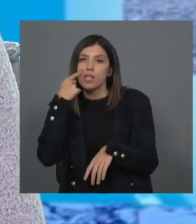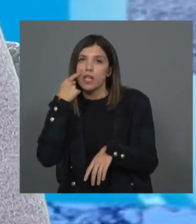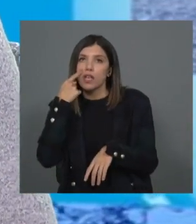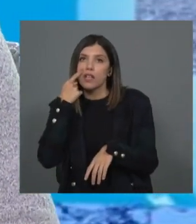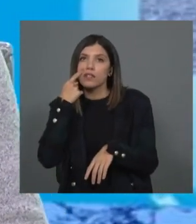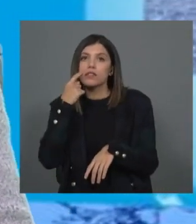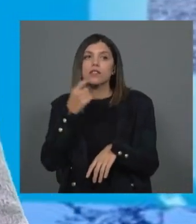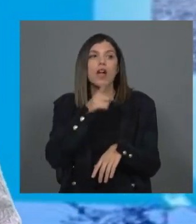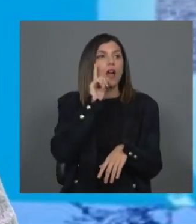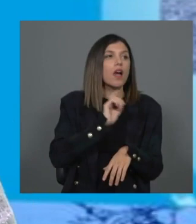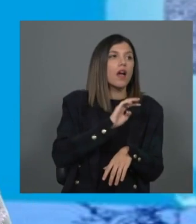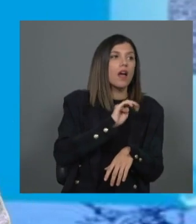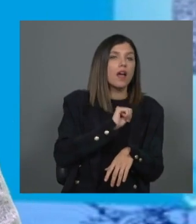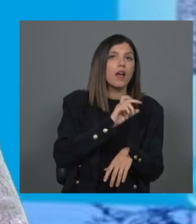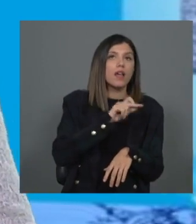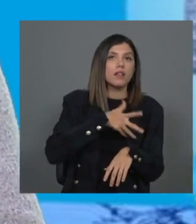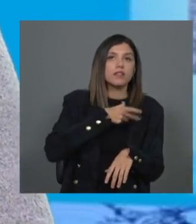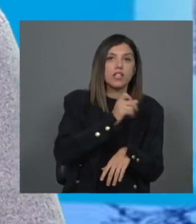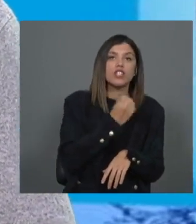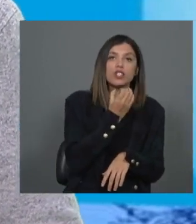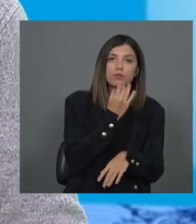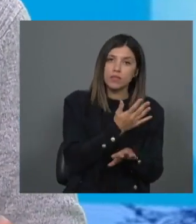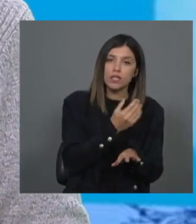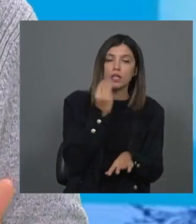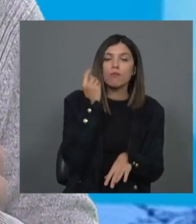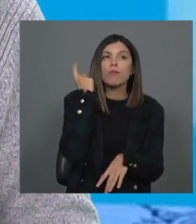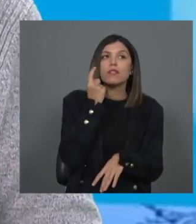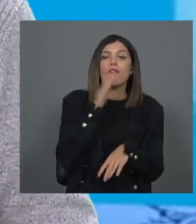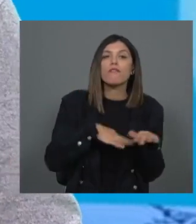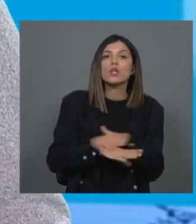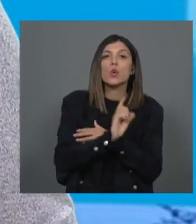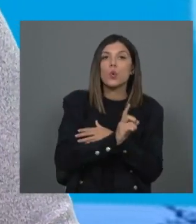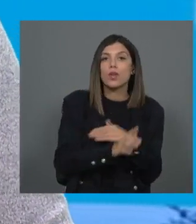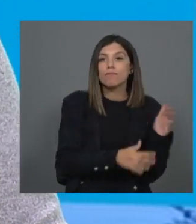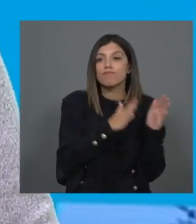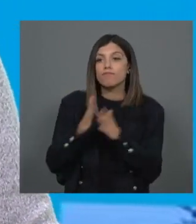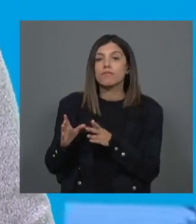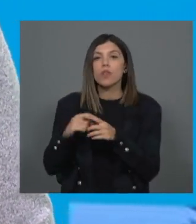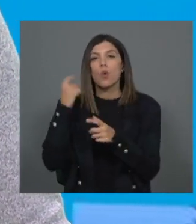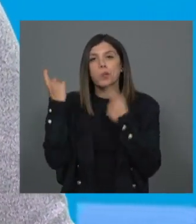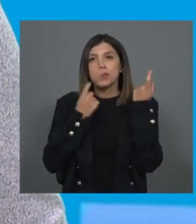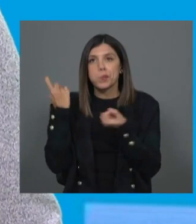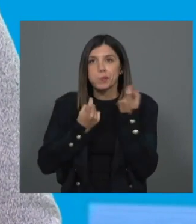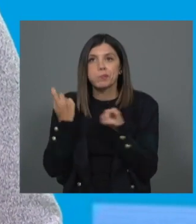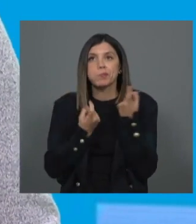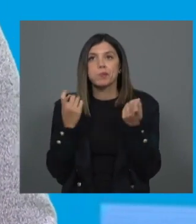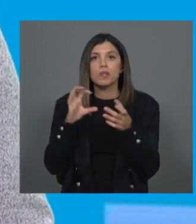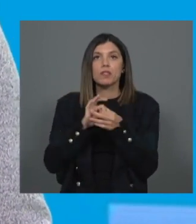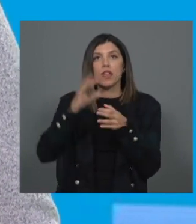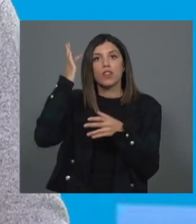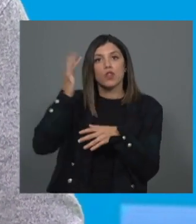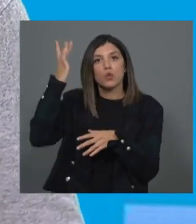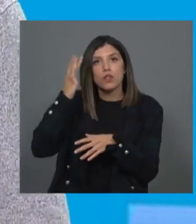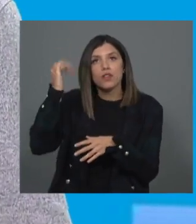também explicar um bocadinho melhor o que é que nós já estamos a pensar fazer, e à medida disso vamos ter uma reflexão mais teórica, vamos pôr